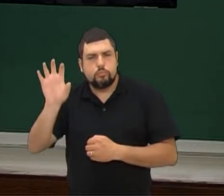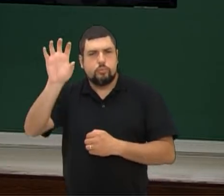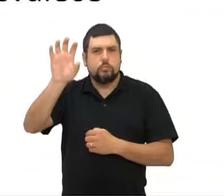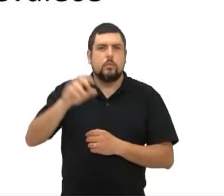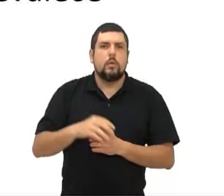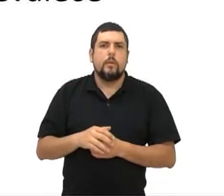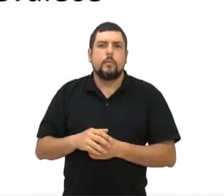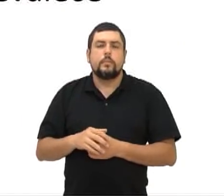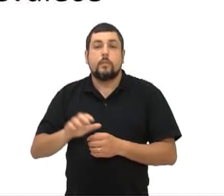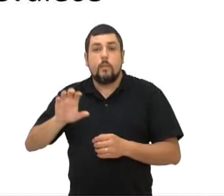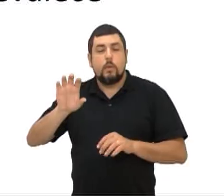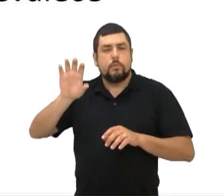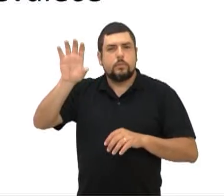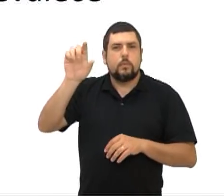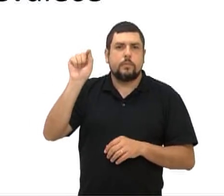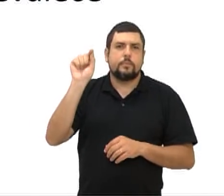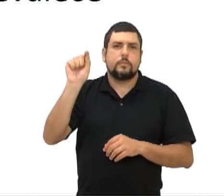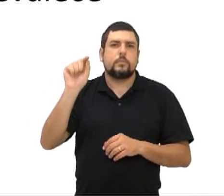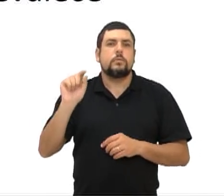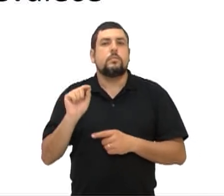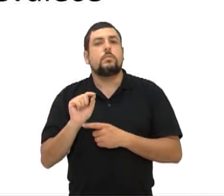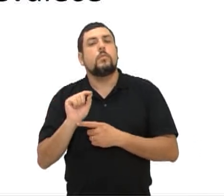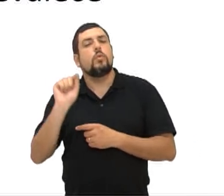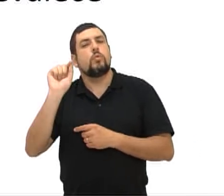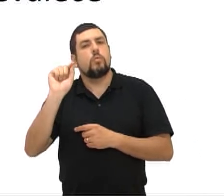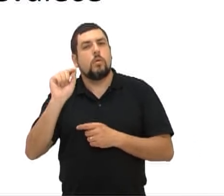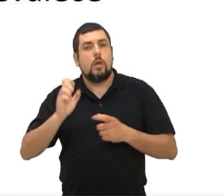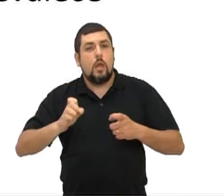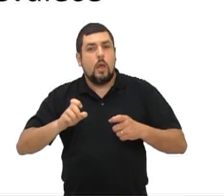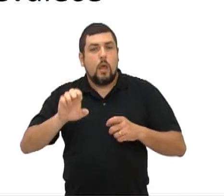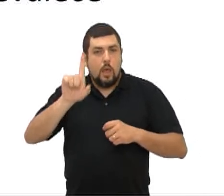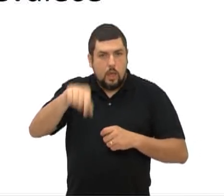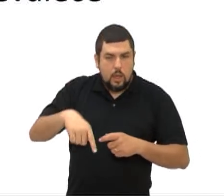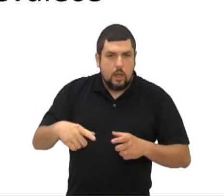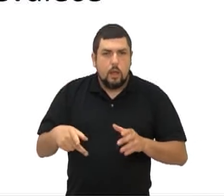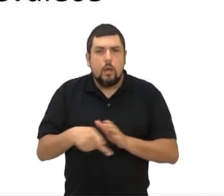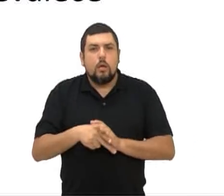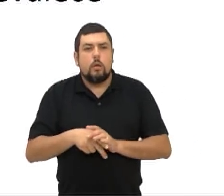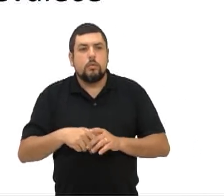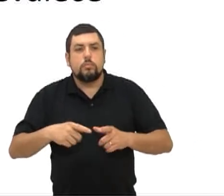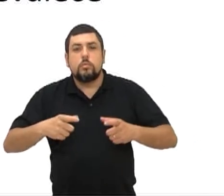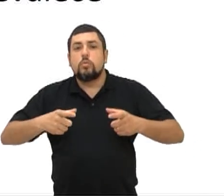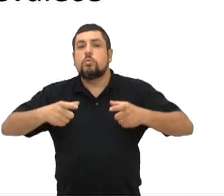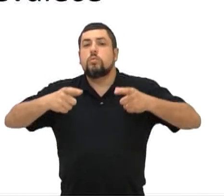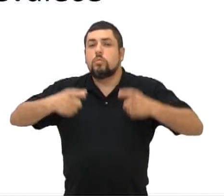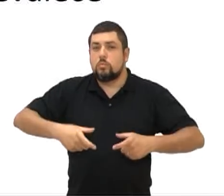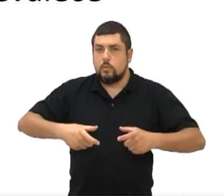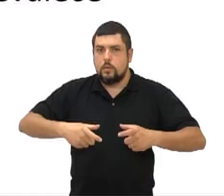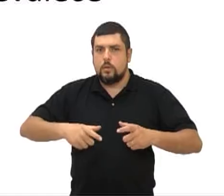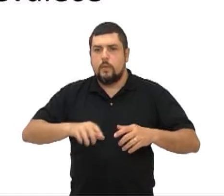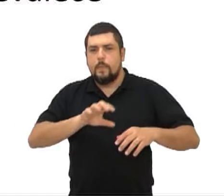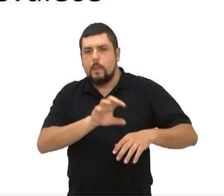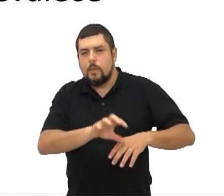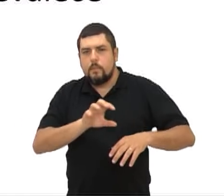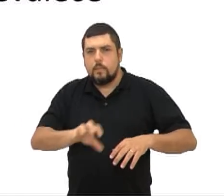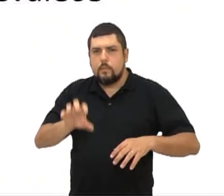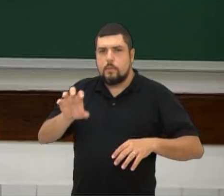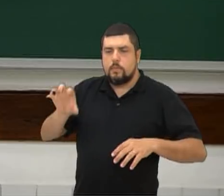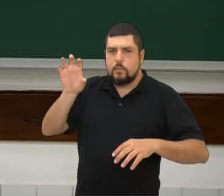a variação linguística que pode ali prevalecer no longa é o quê? A variação